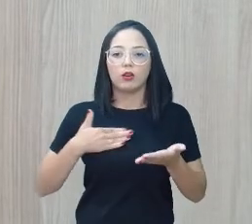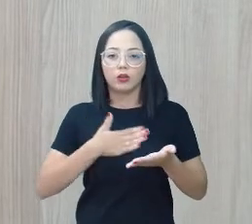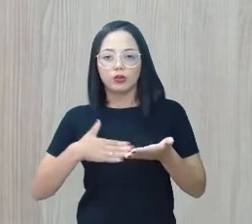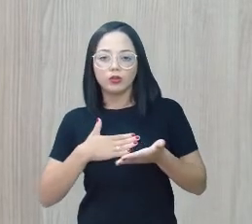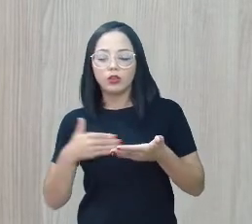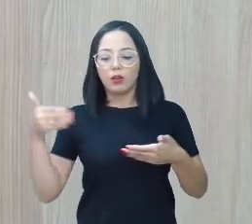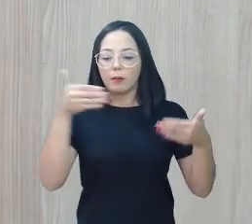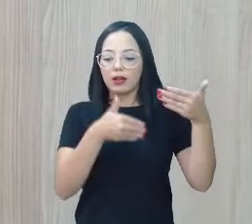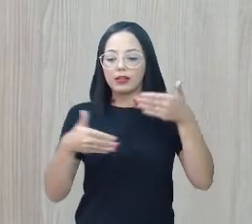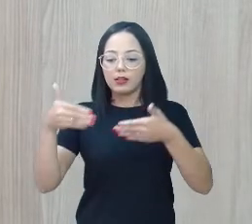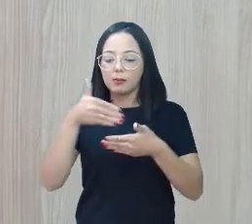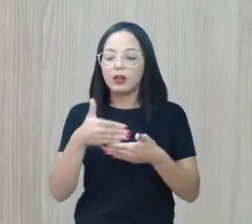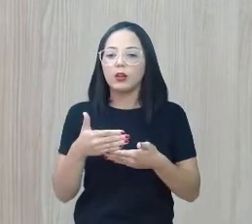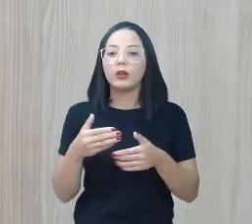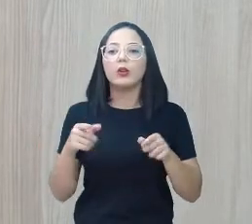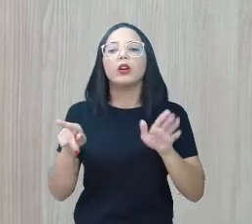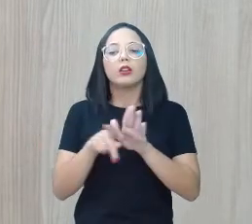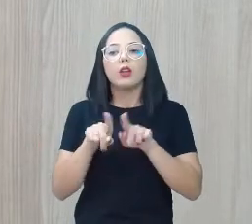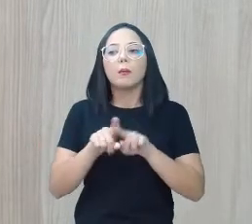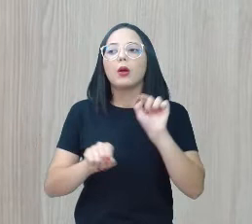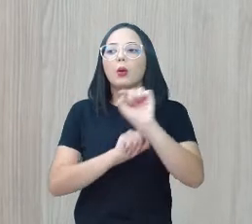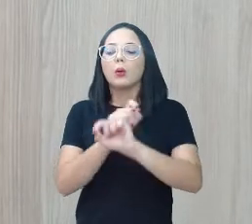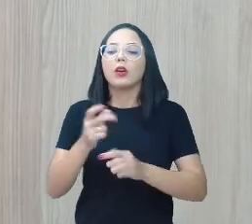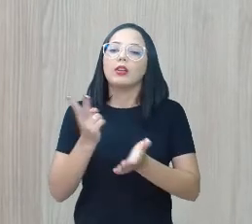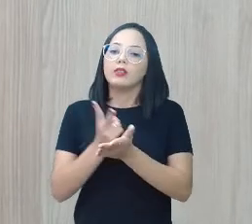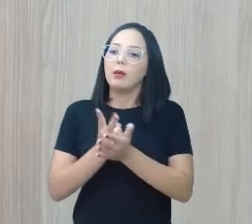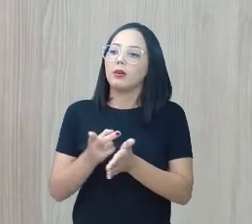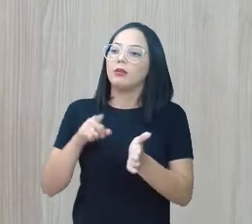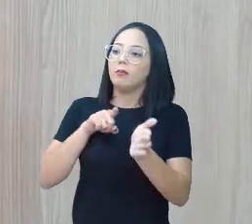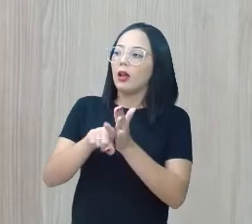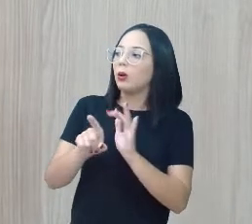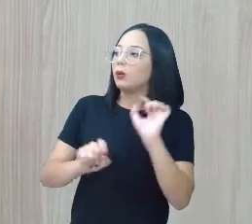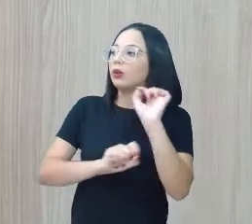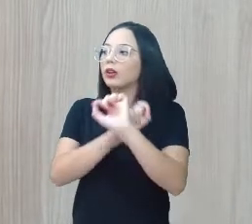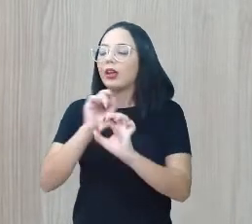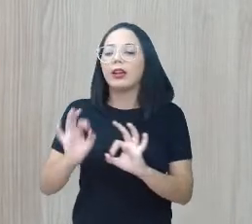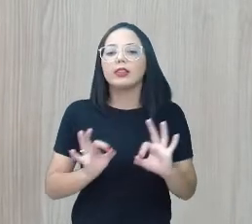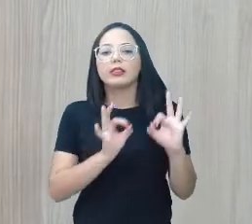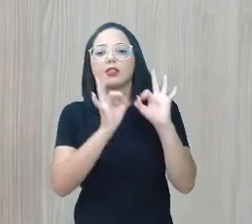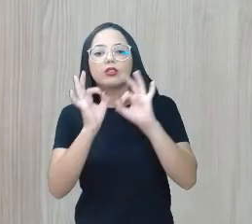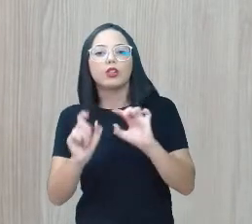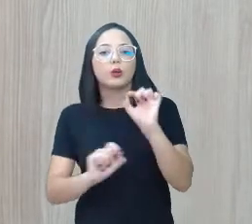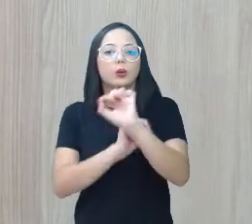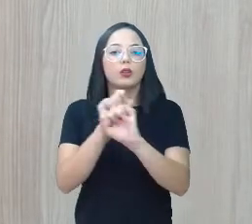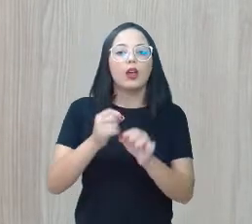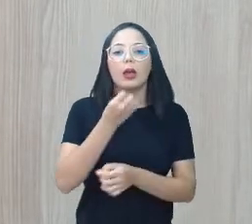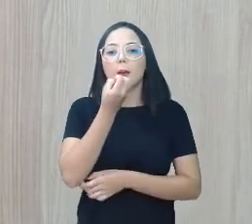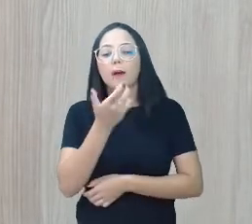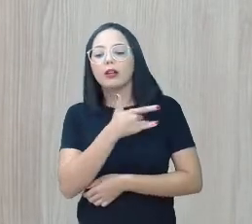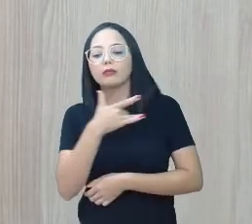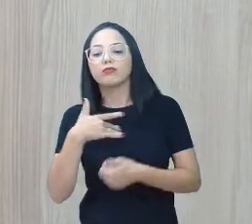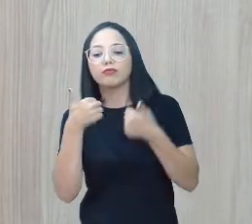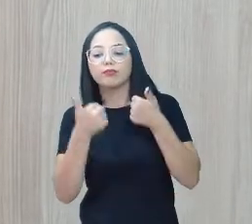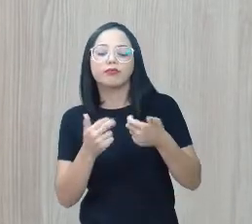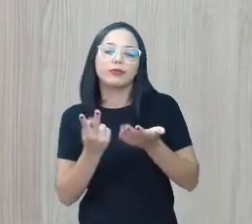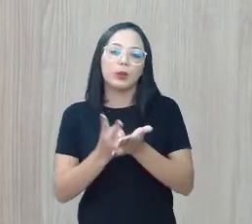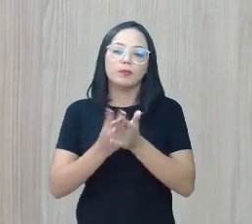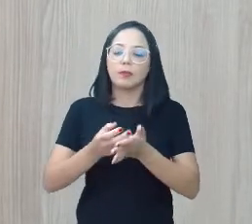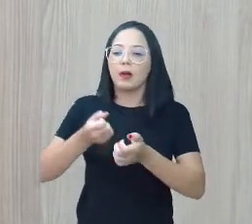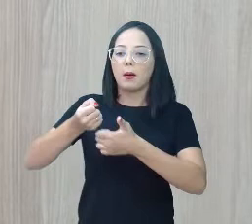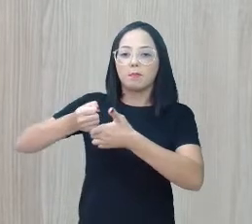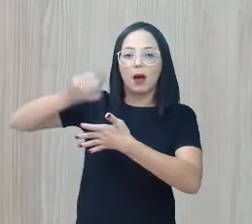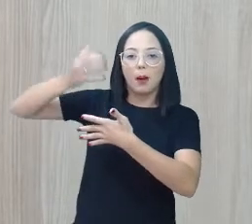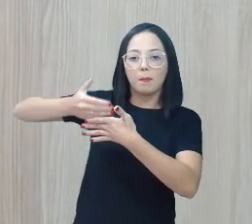estão participando. É como uma chamadinha, né? Eu sempre chego aqui e pergunto quem é que está assistindo, quem é que está bem, quem é que não está. Eles estão aqui, tem um monte de